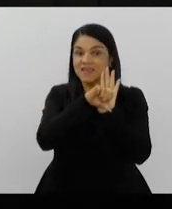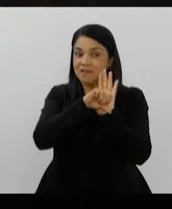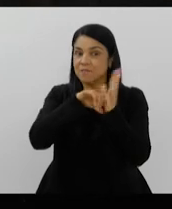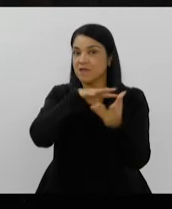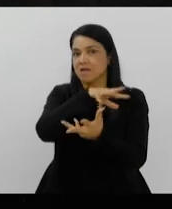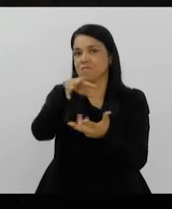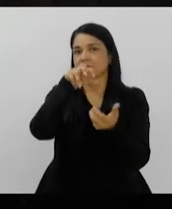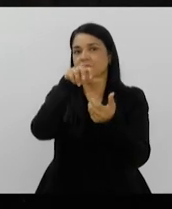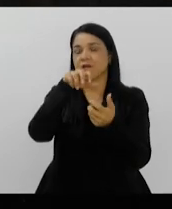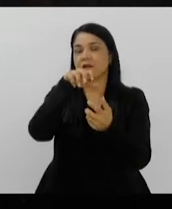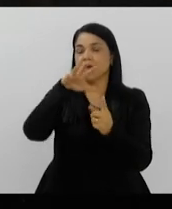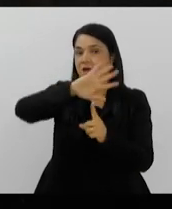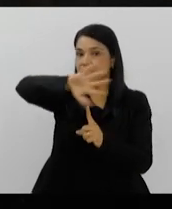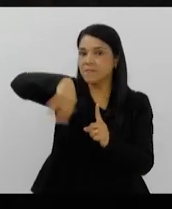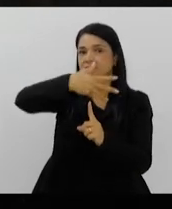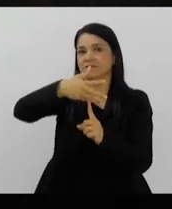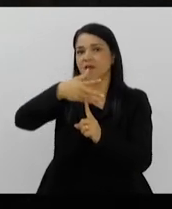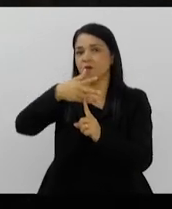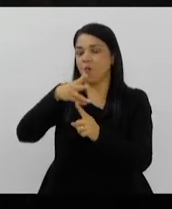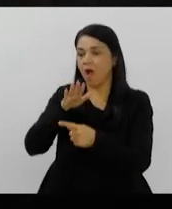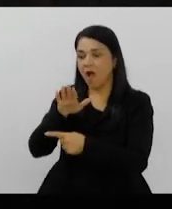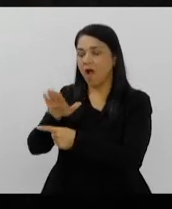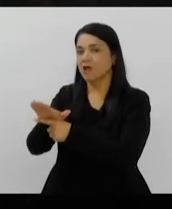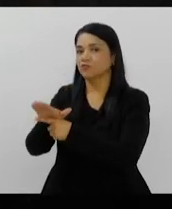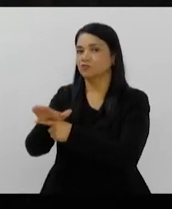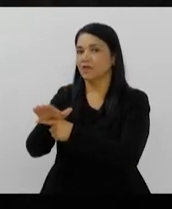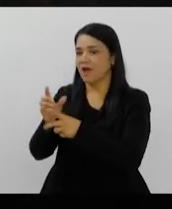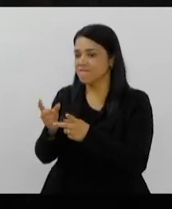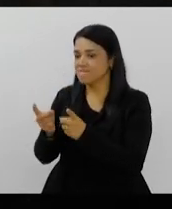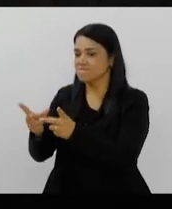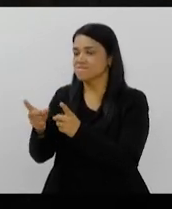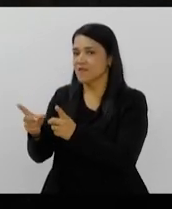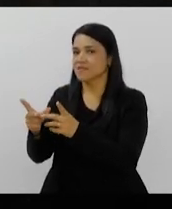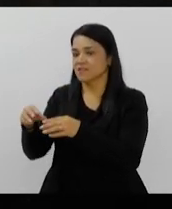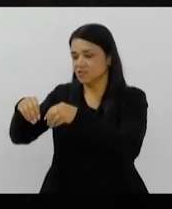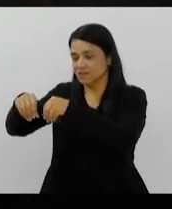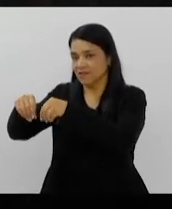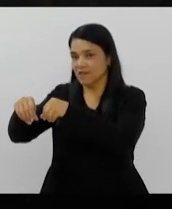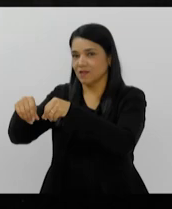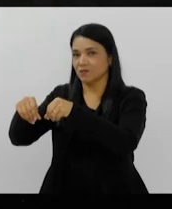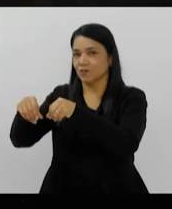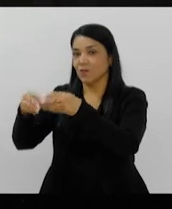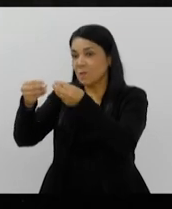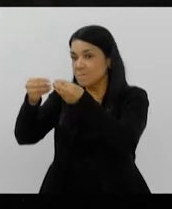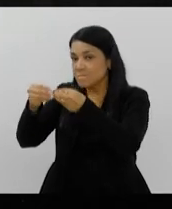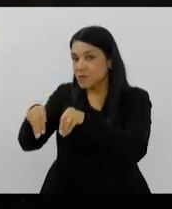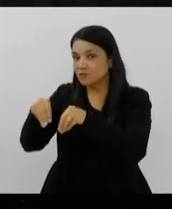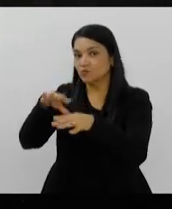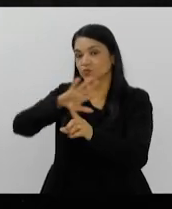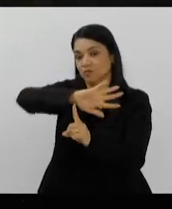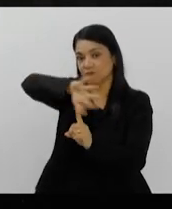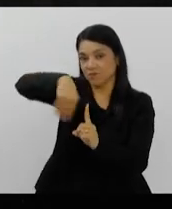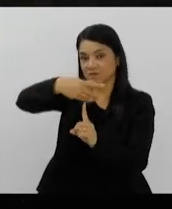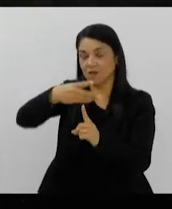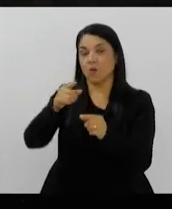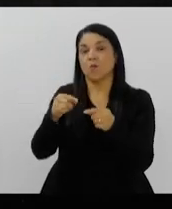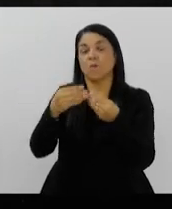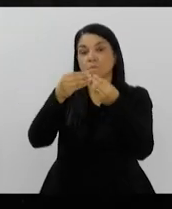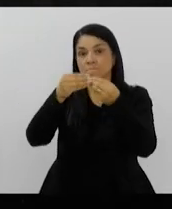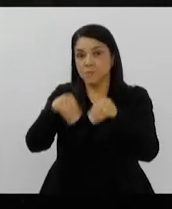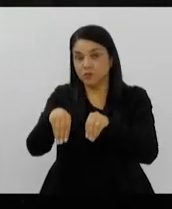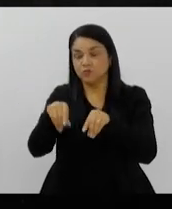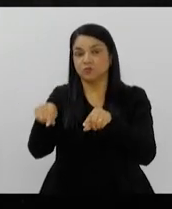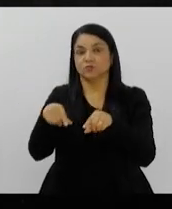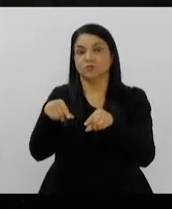da especulação imobiliária, que gera dano ambiental, dano social e dano econômico, porque depois é o Estado que tem